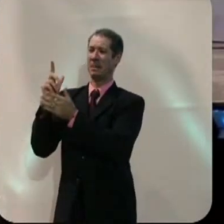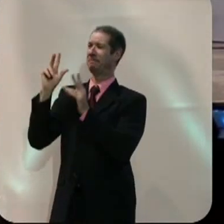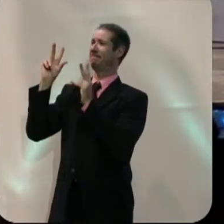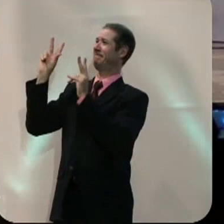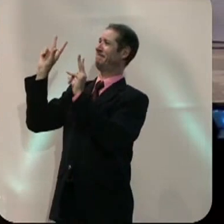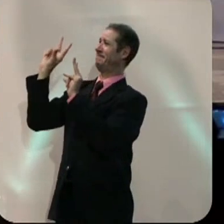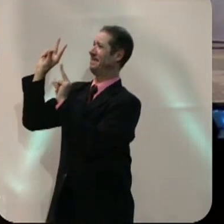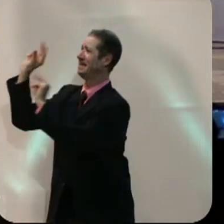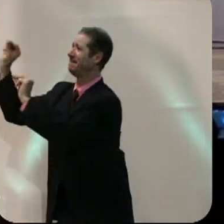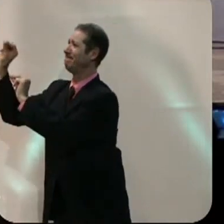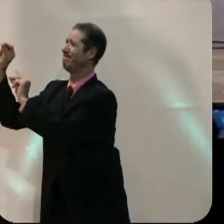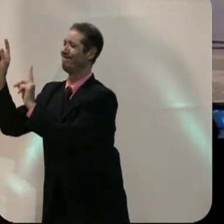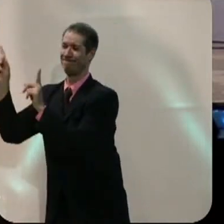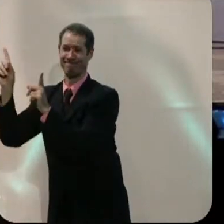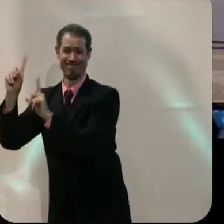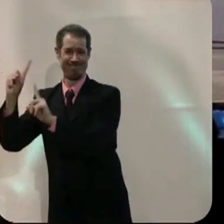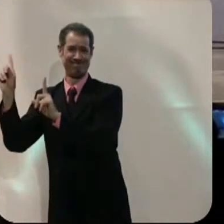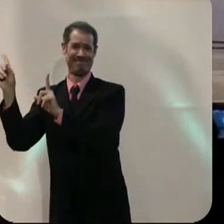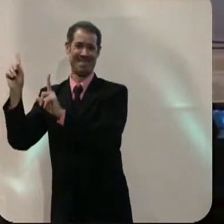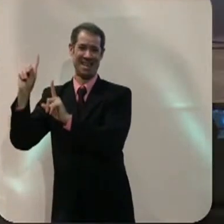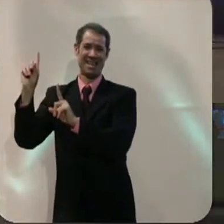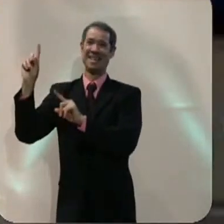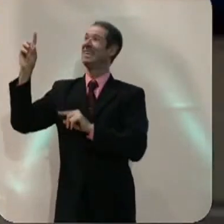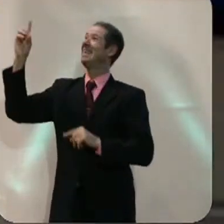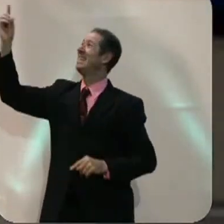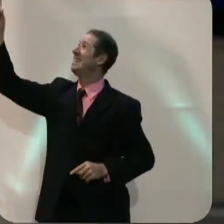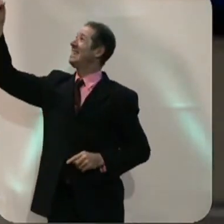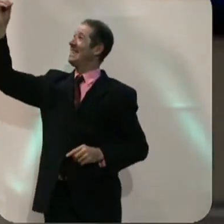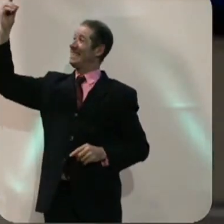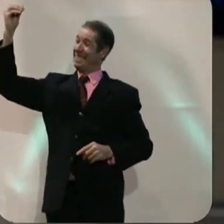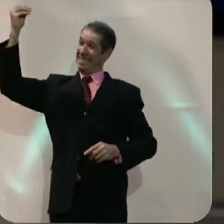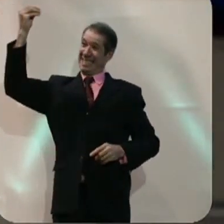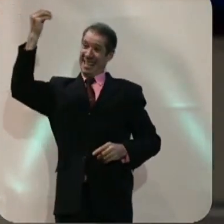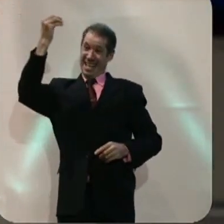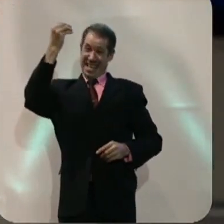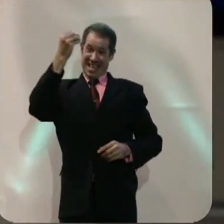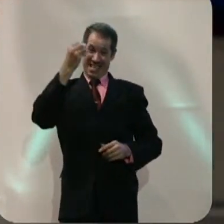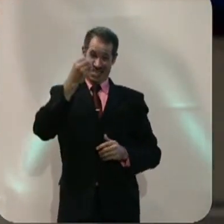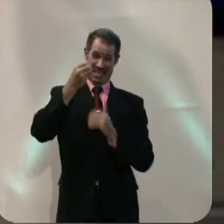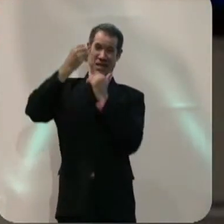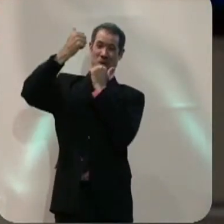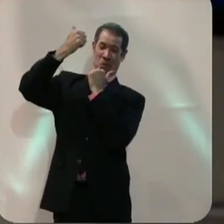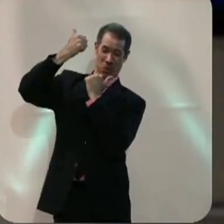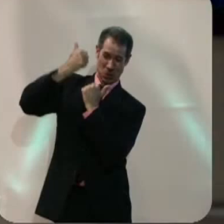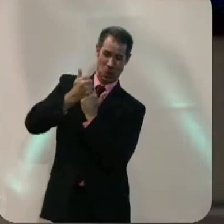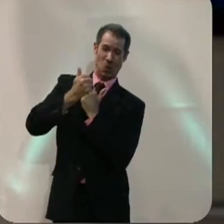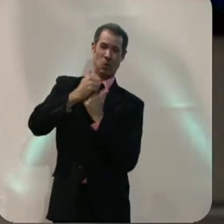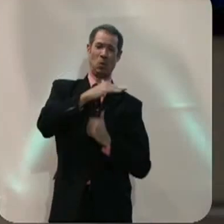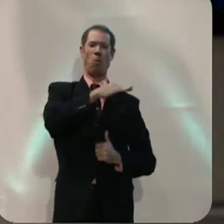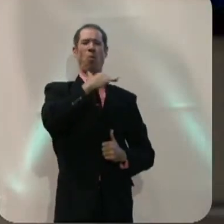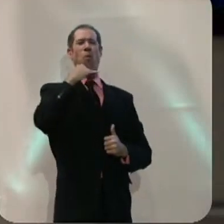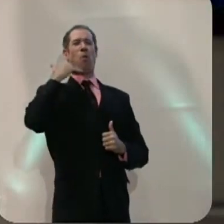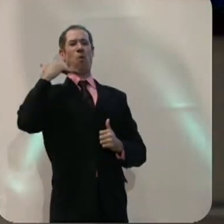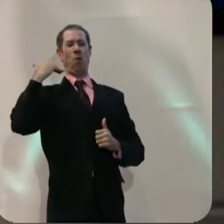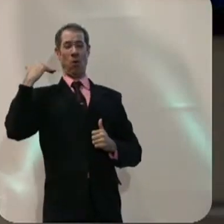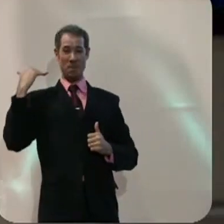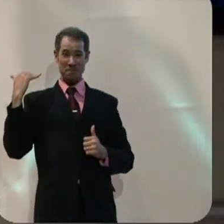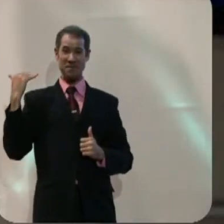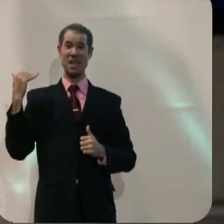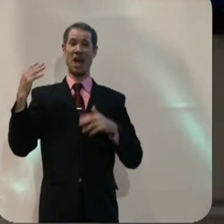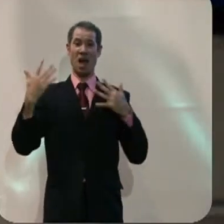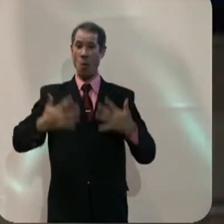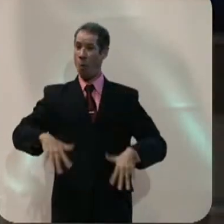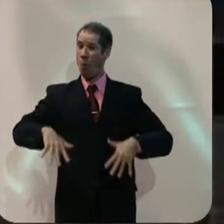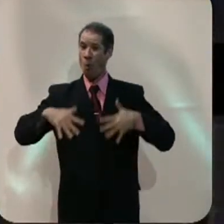nem merecê-lo, mesmo assim se entregou.